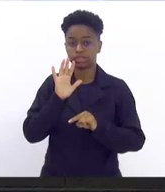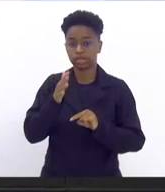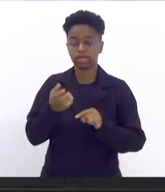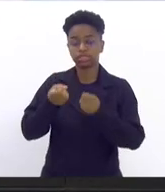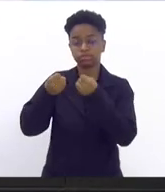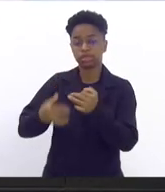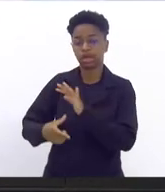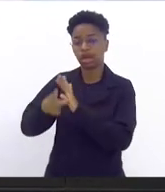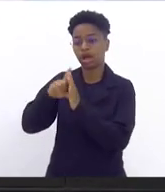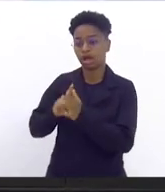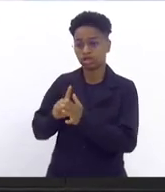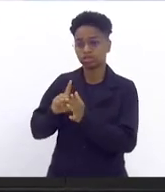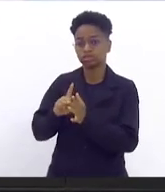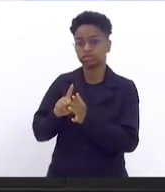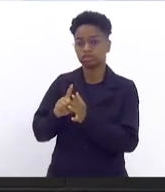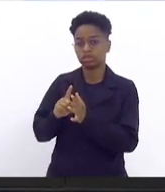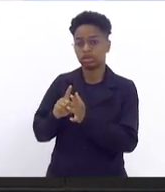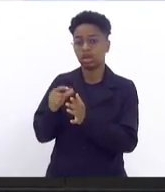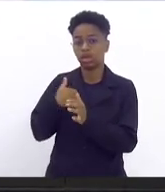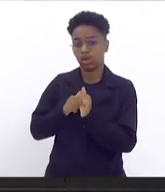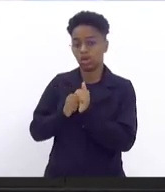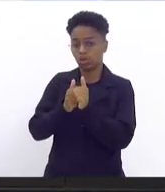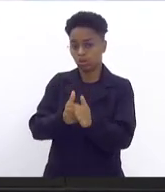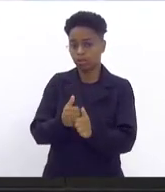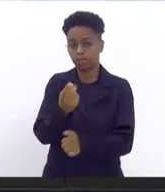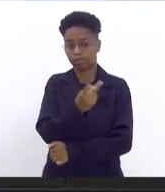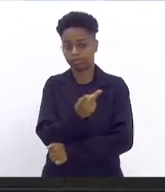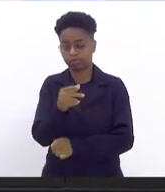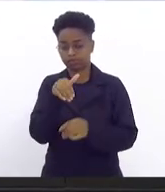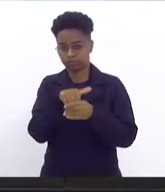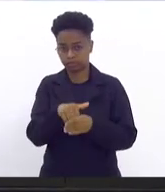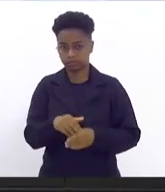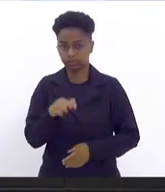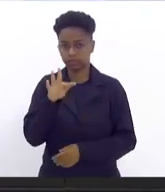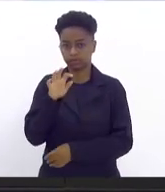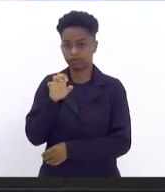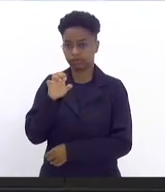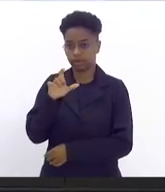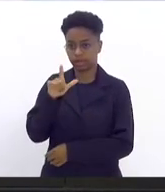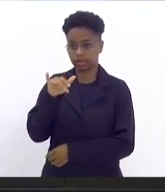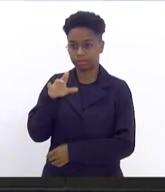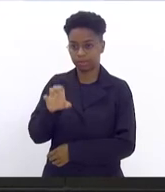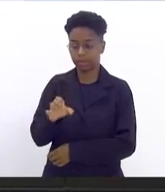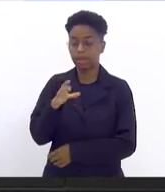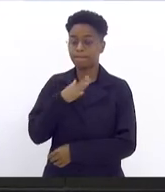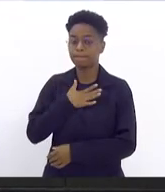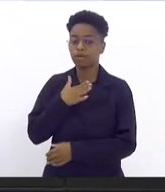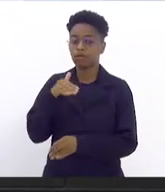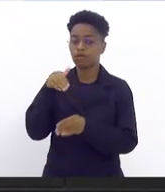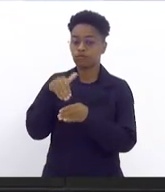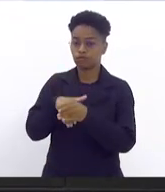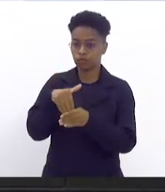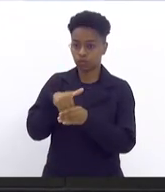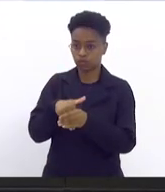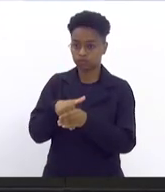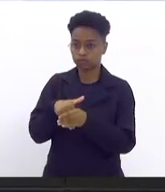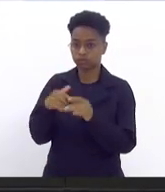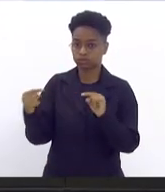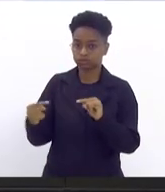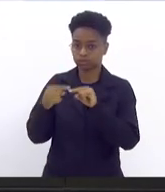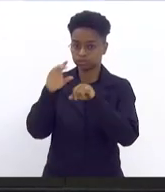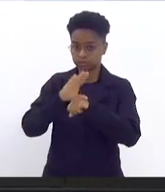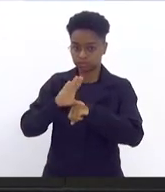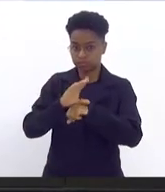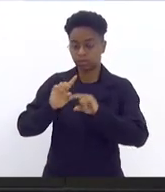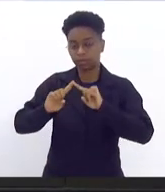que acompanharei o voto de Vossa Excelência. Deputado Felipe Raves. Meu voto, presidente, é pela constitucionalidade com